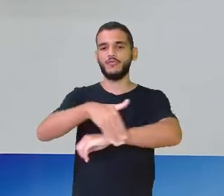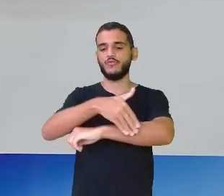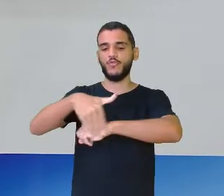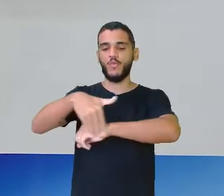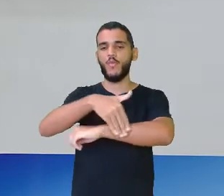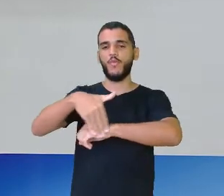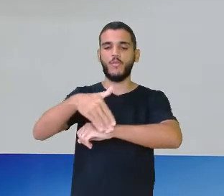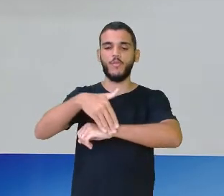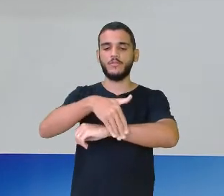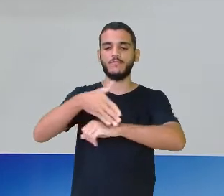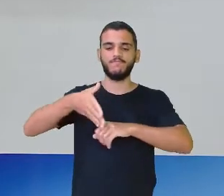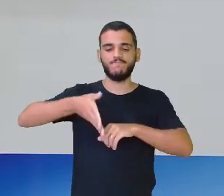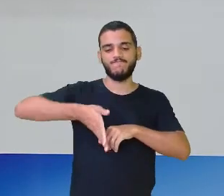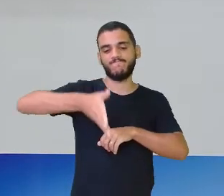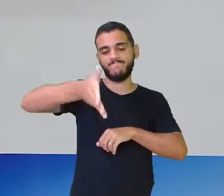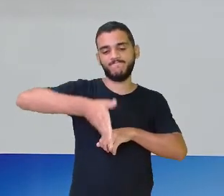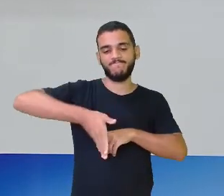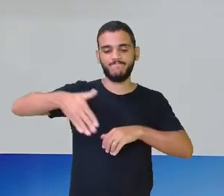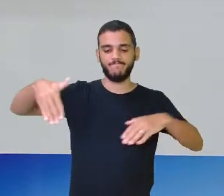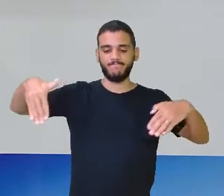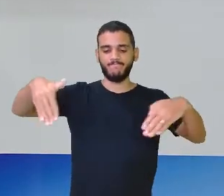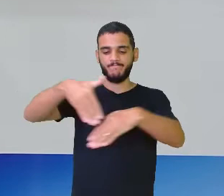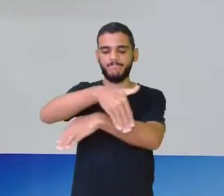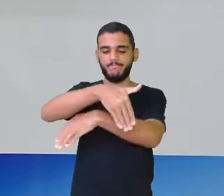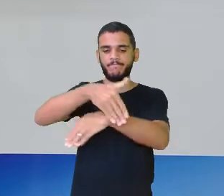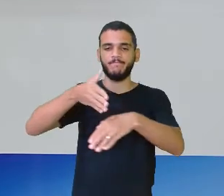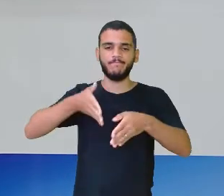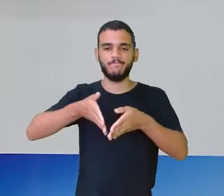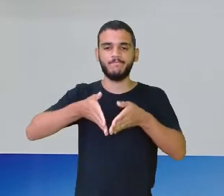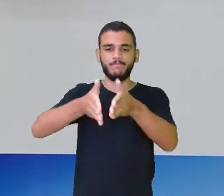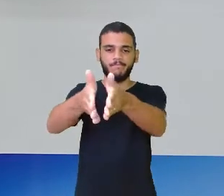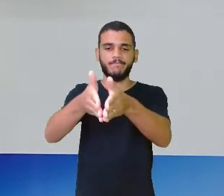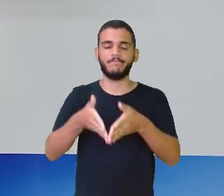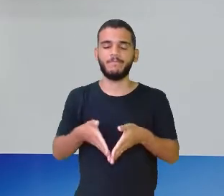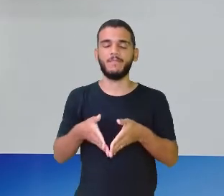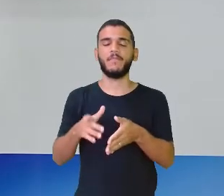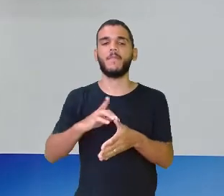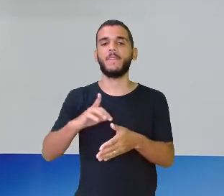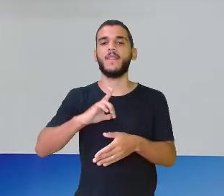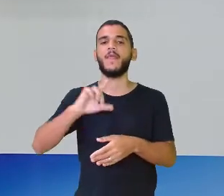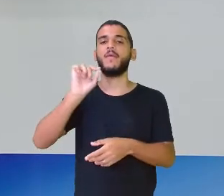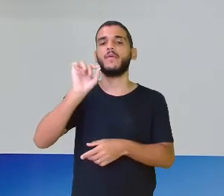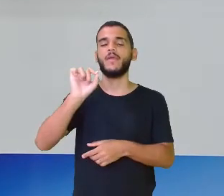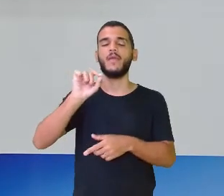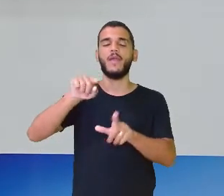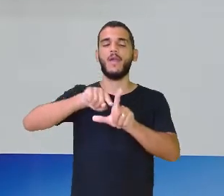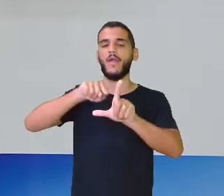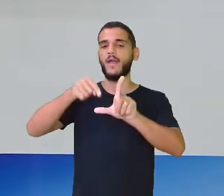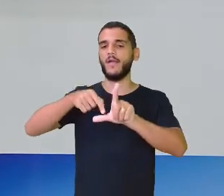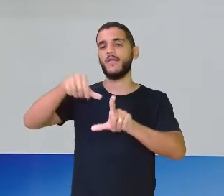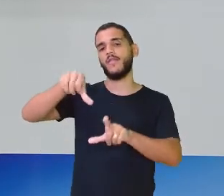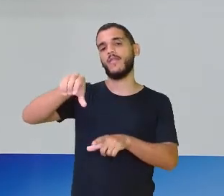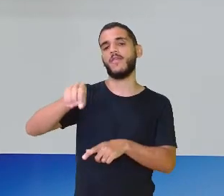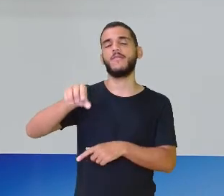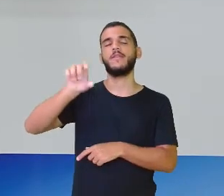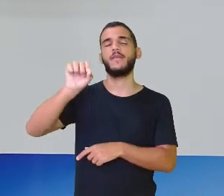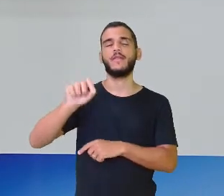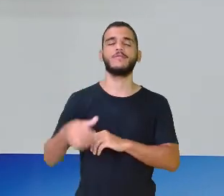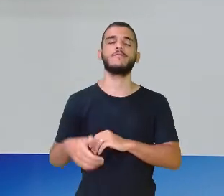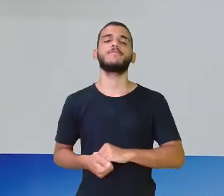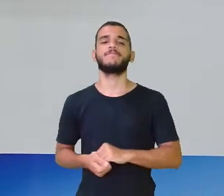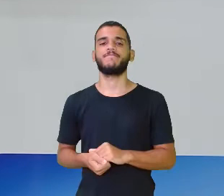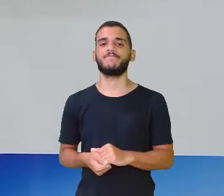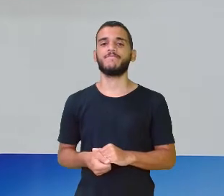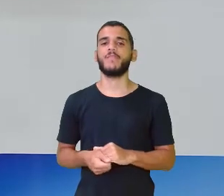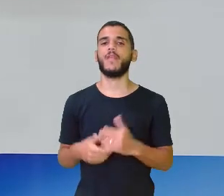a gente fosse fazer uma medição, encontraríamos ângulos semelhantes ao de 90